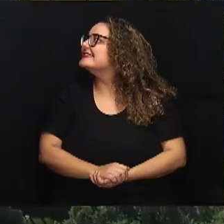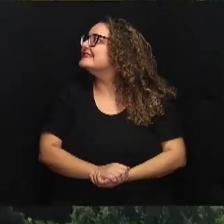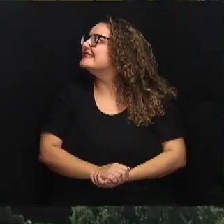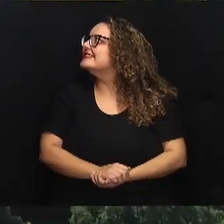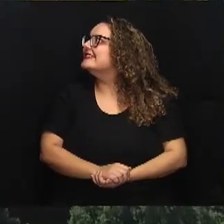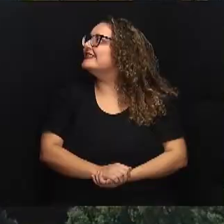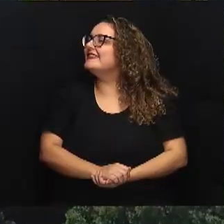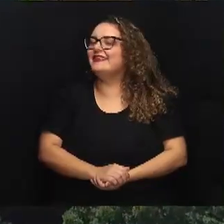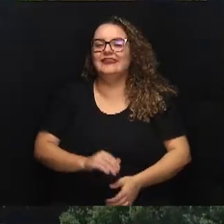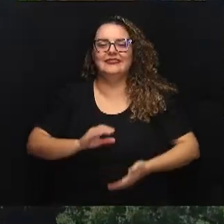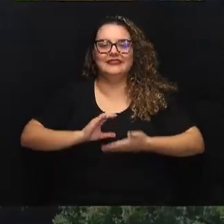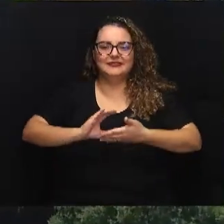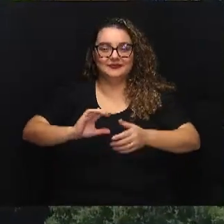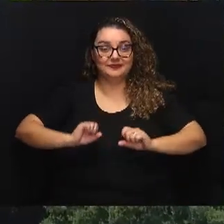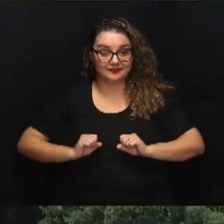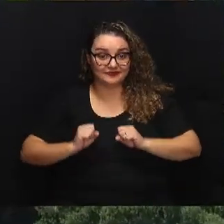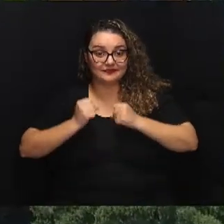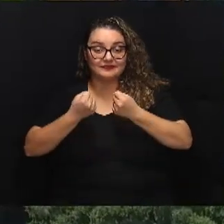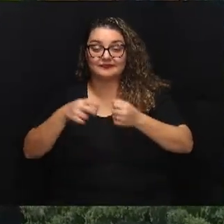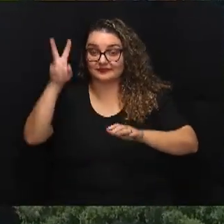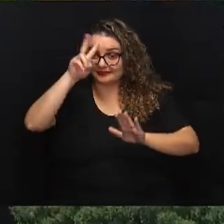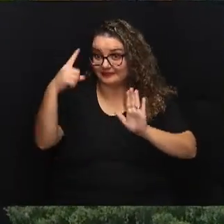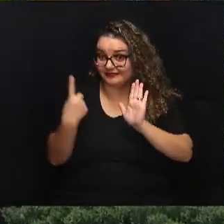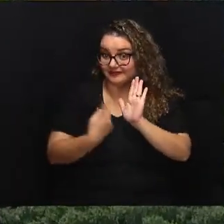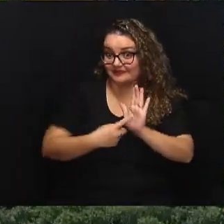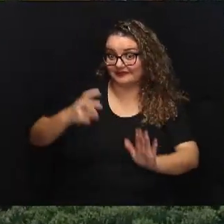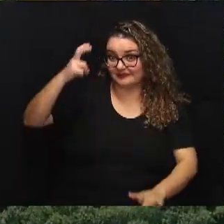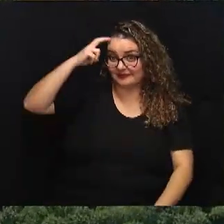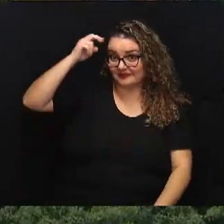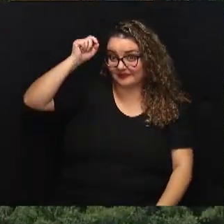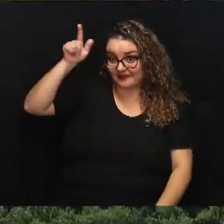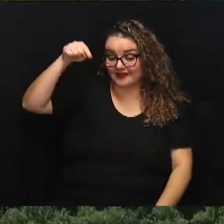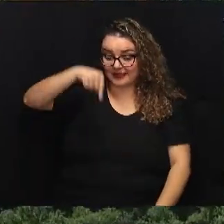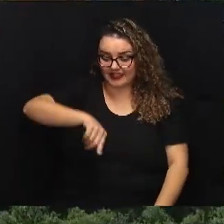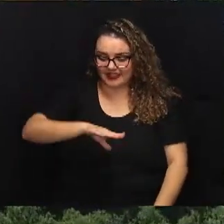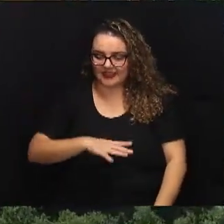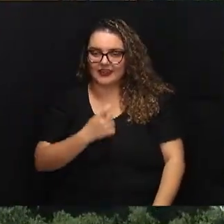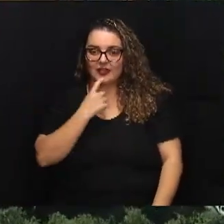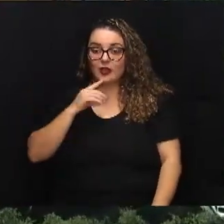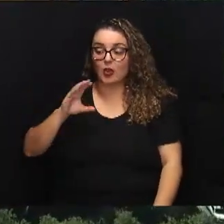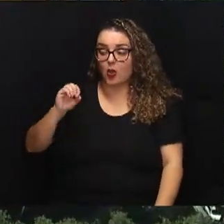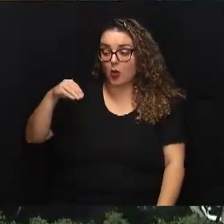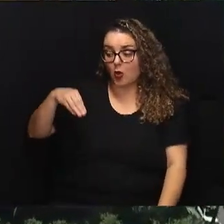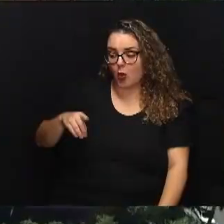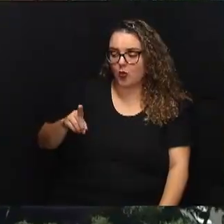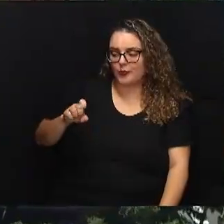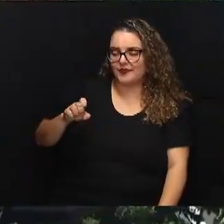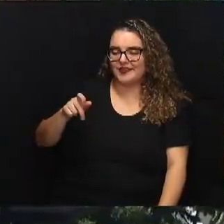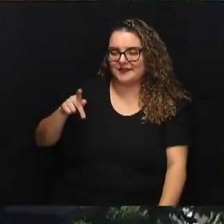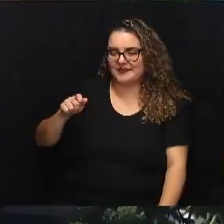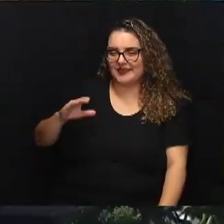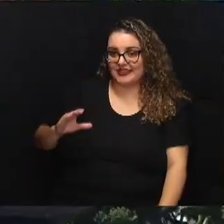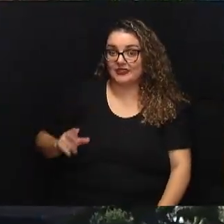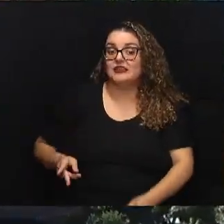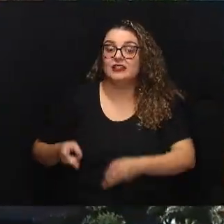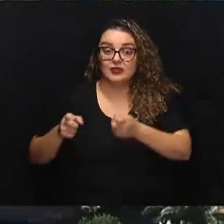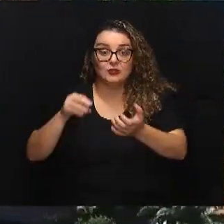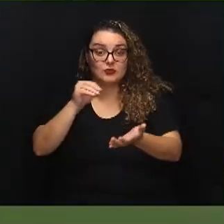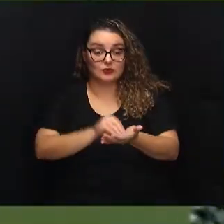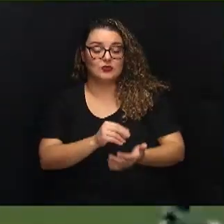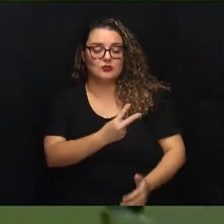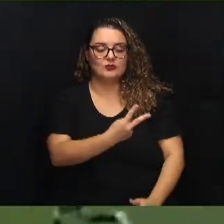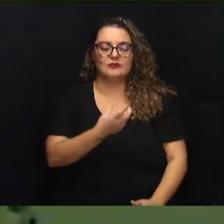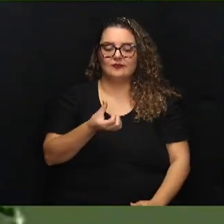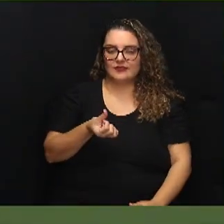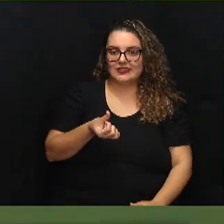O Conselho de Defesa do Patrimônio Cultural de Campinas, o CONDEPAC, reconheceu no último dia